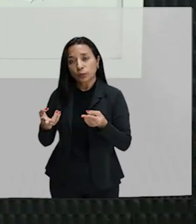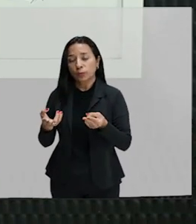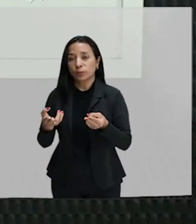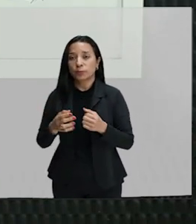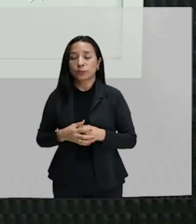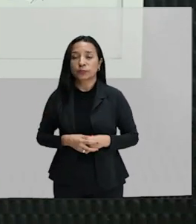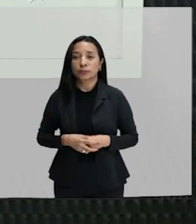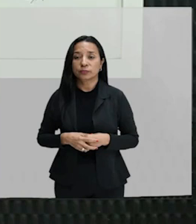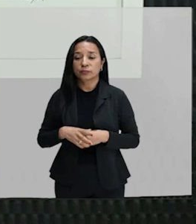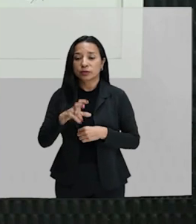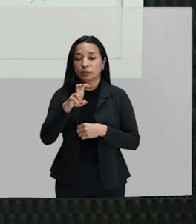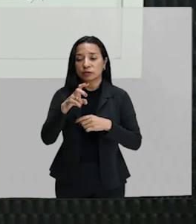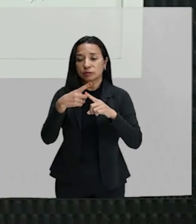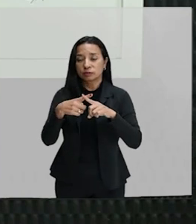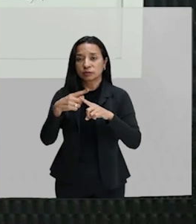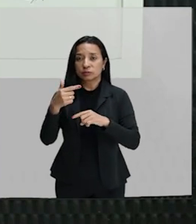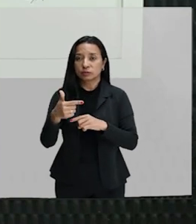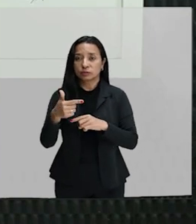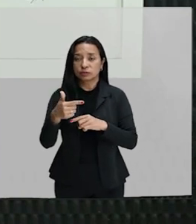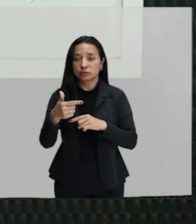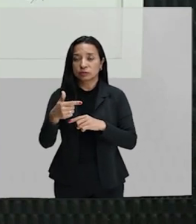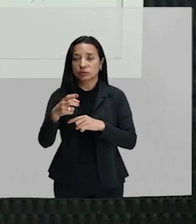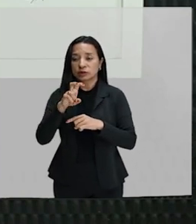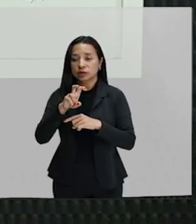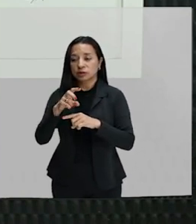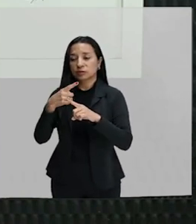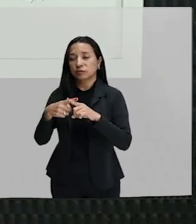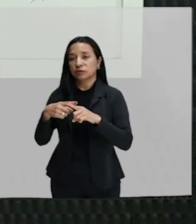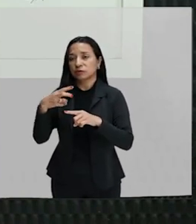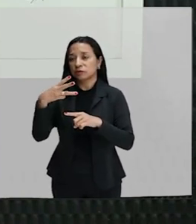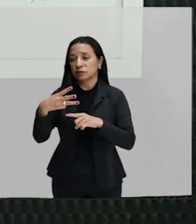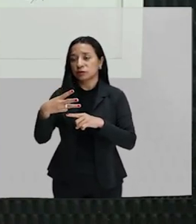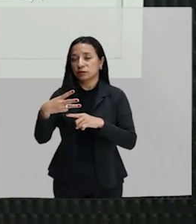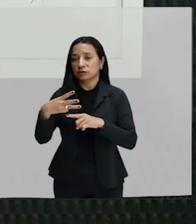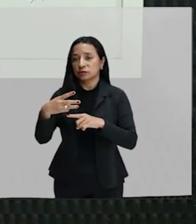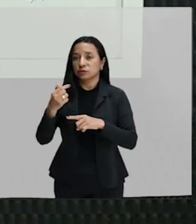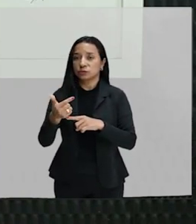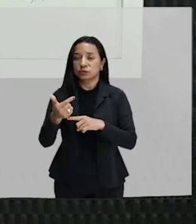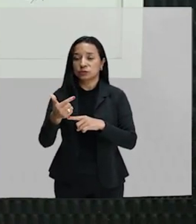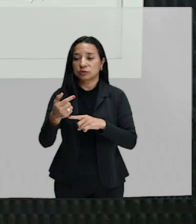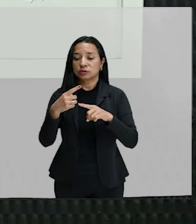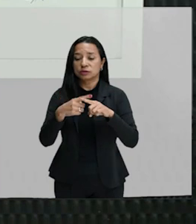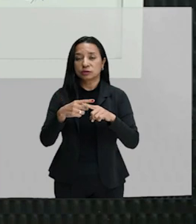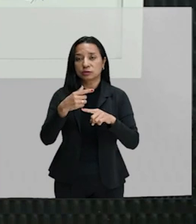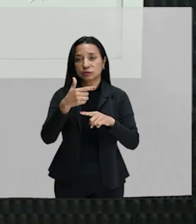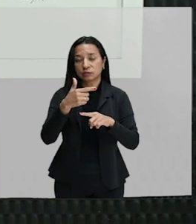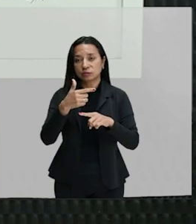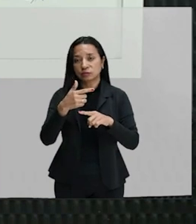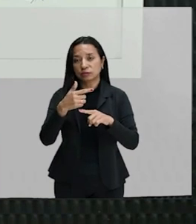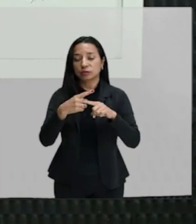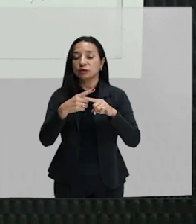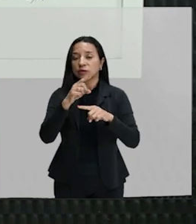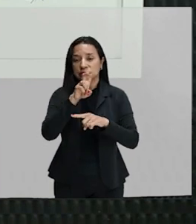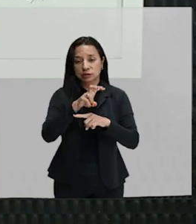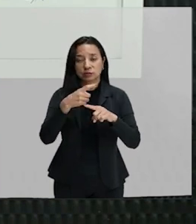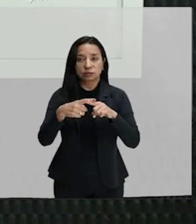então 5 x 2 e 5 x 32 né então 5 x 2 vai dar 10